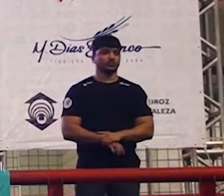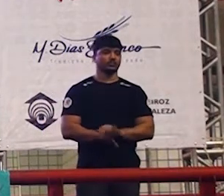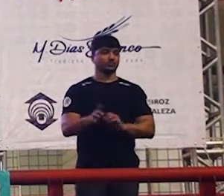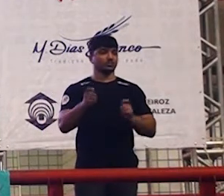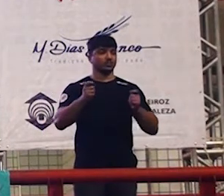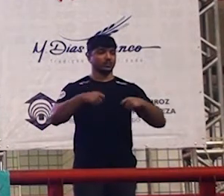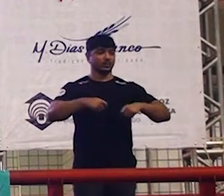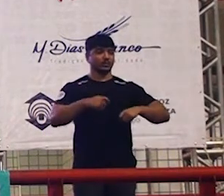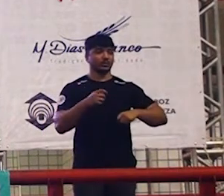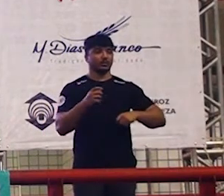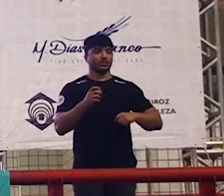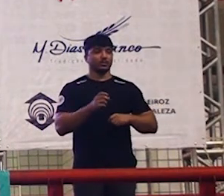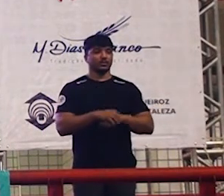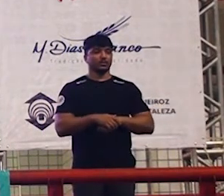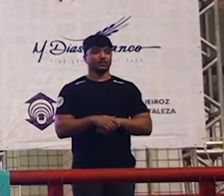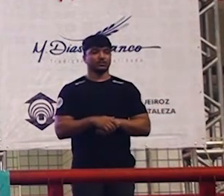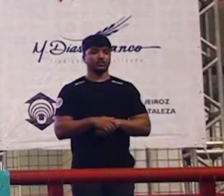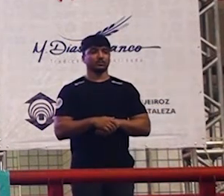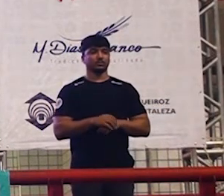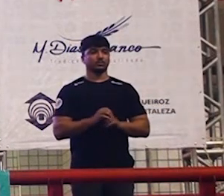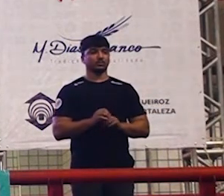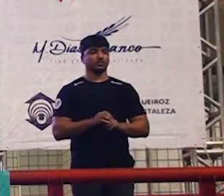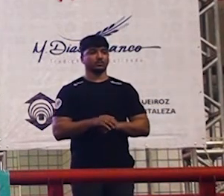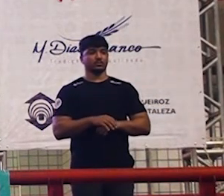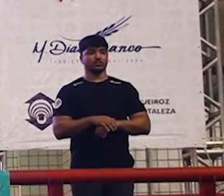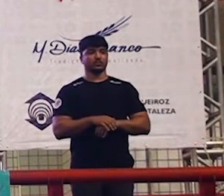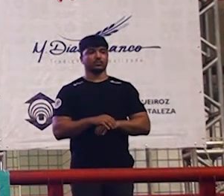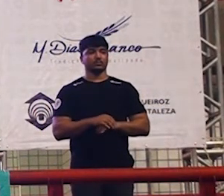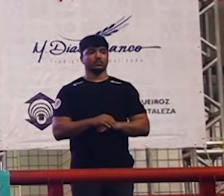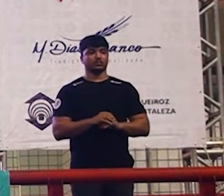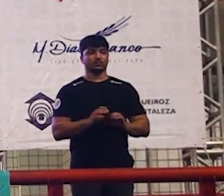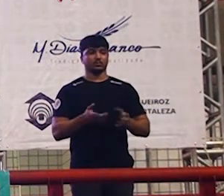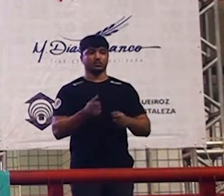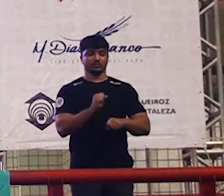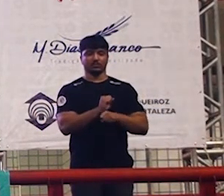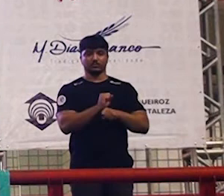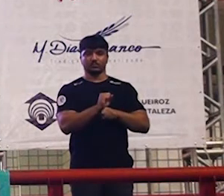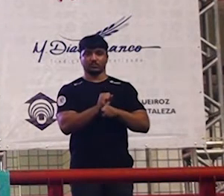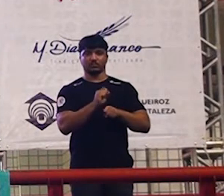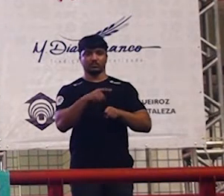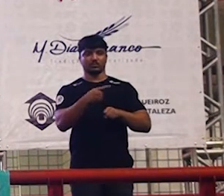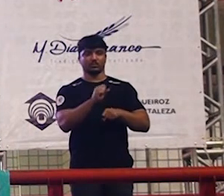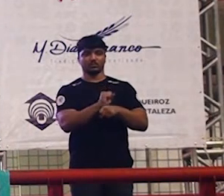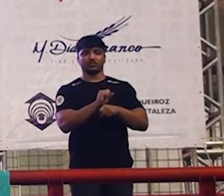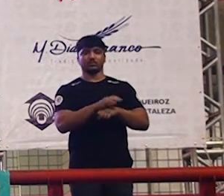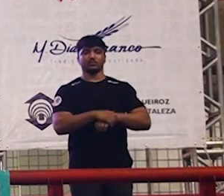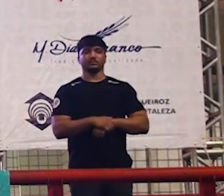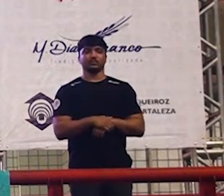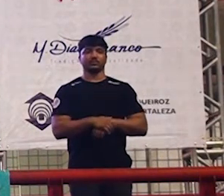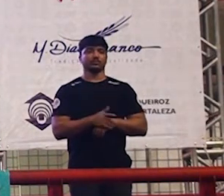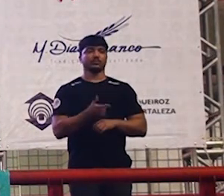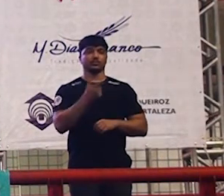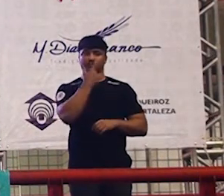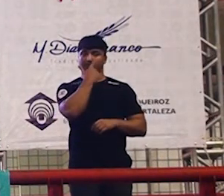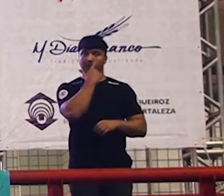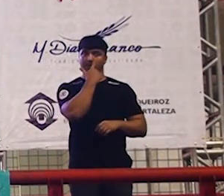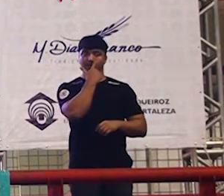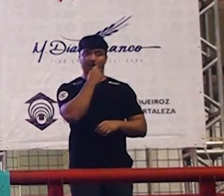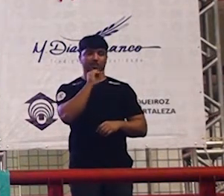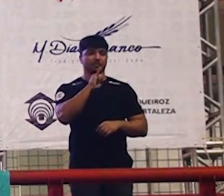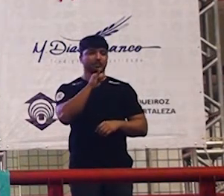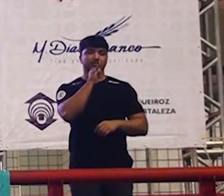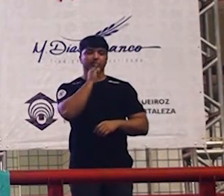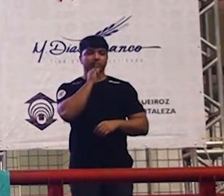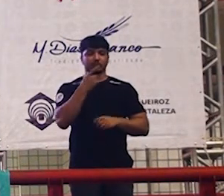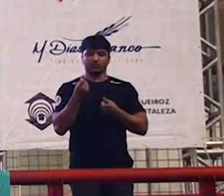Você pode ser rico e não ter status, não ter poder, não ter representatividade social. Normalmente quem não tem que